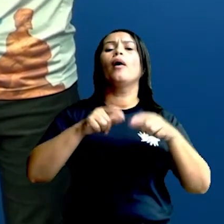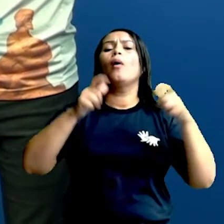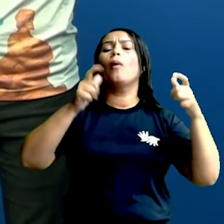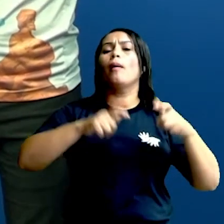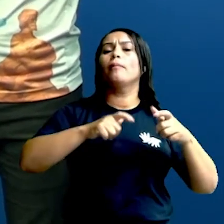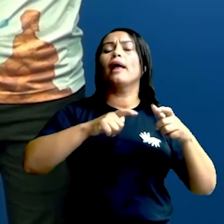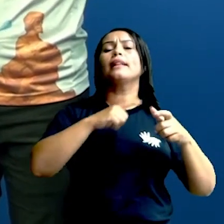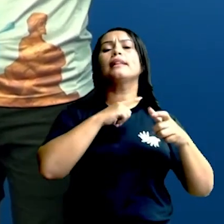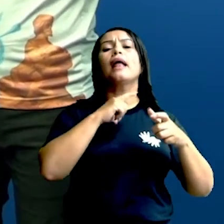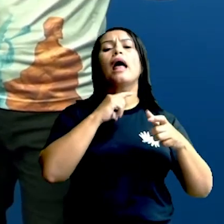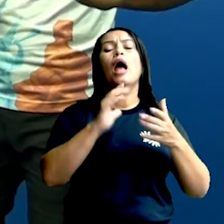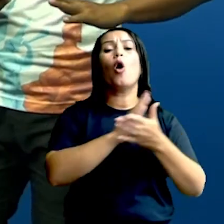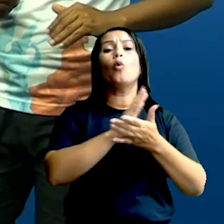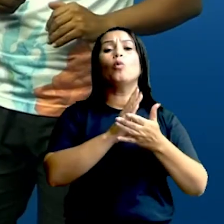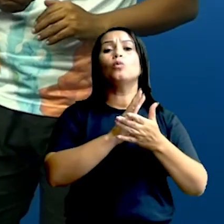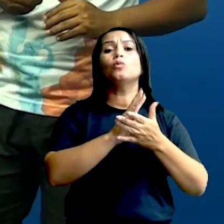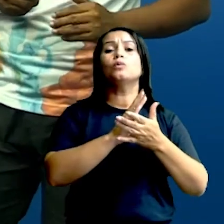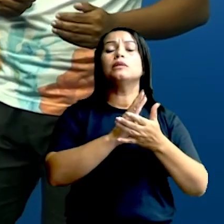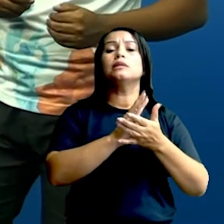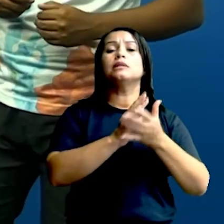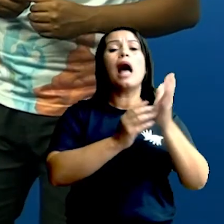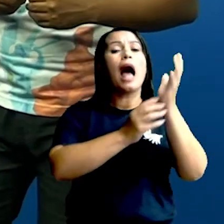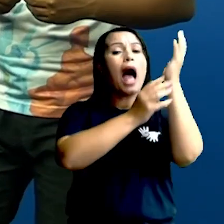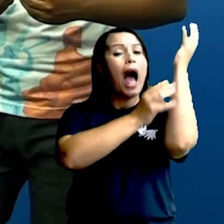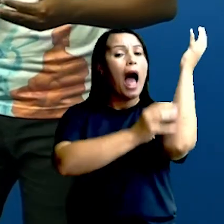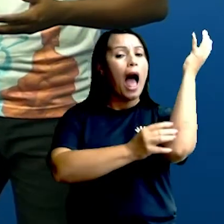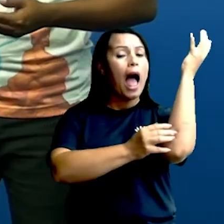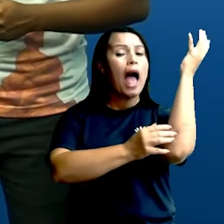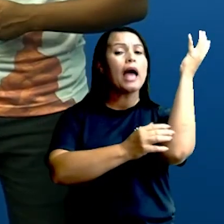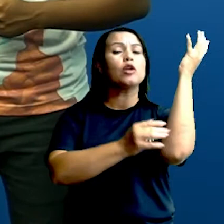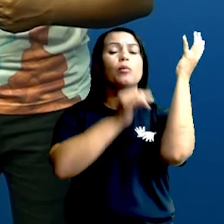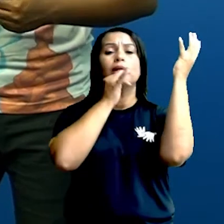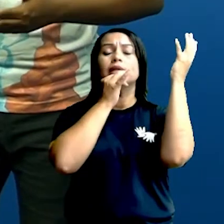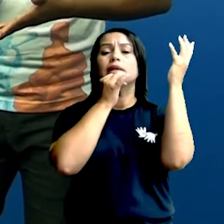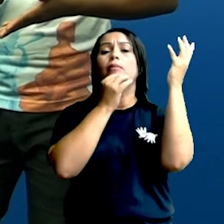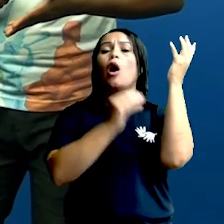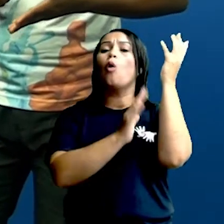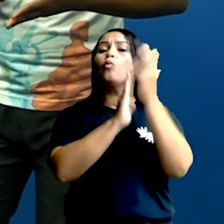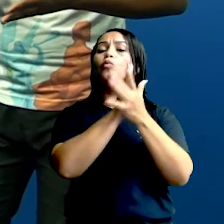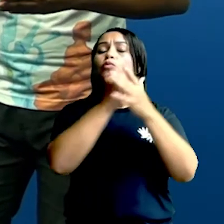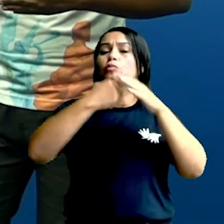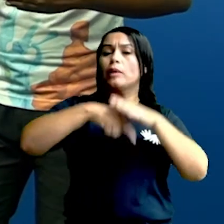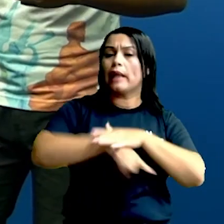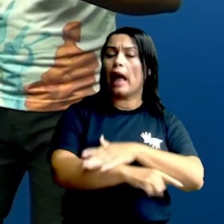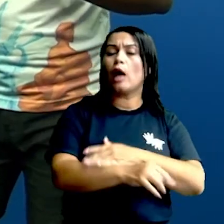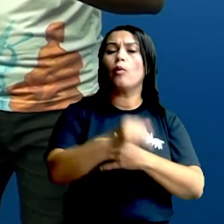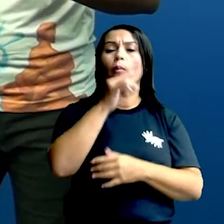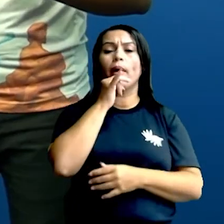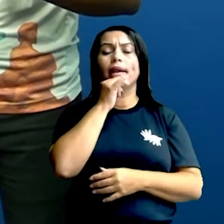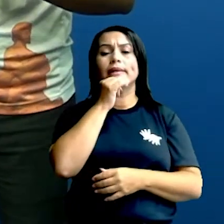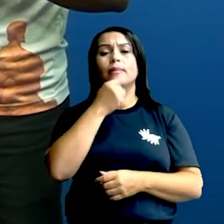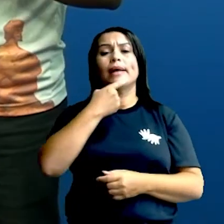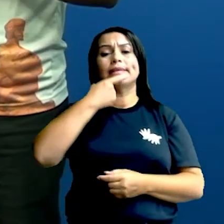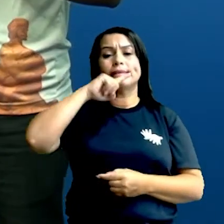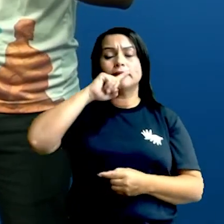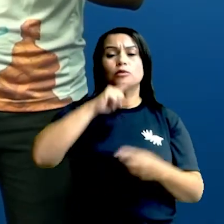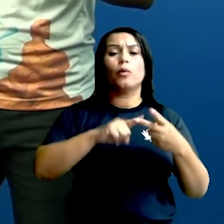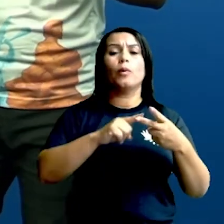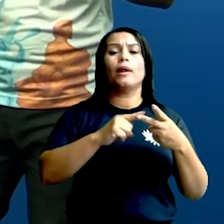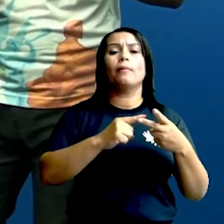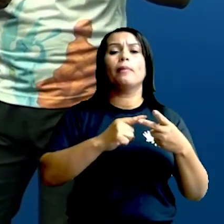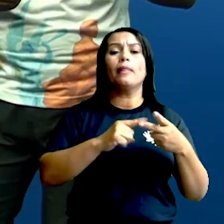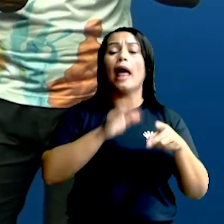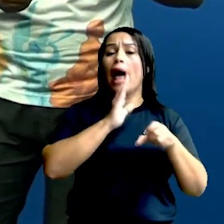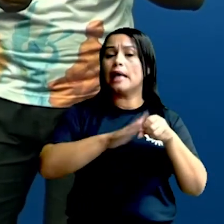também caules subterrâneos, como, por exemplo, a cenoura, a cebola, o gengibre,